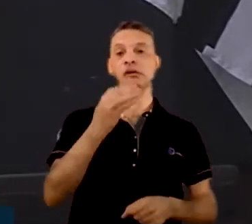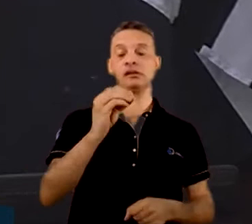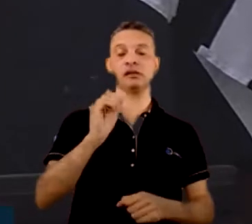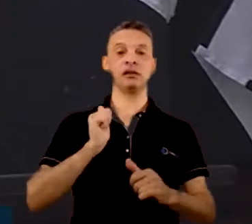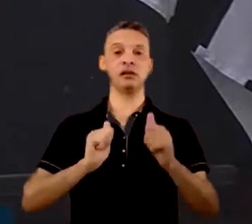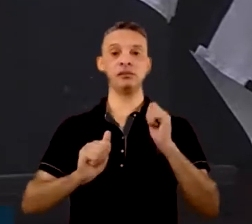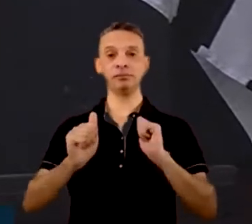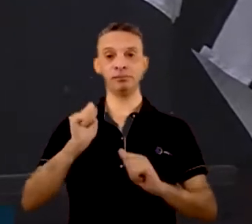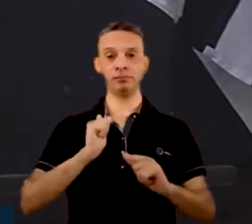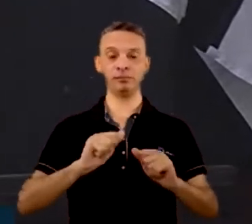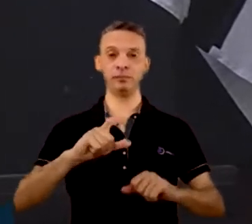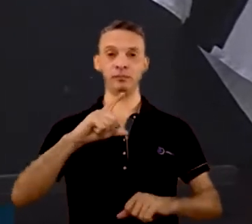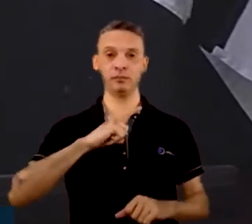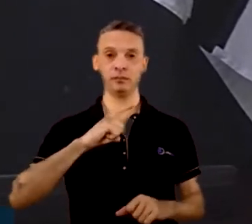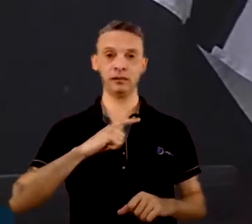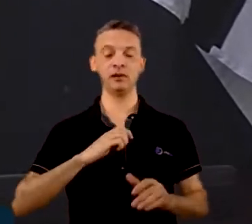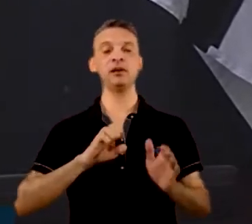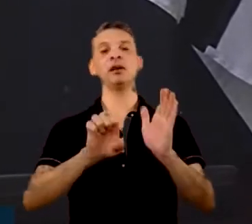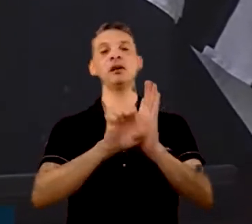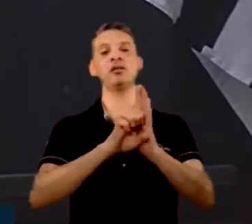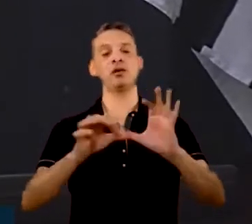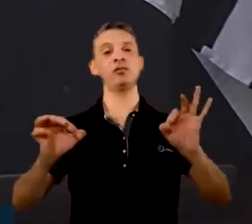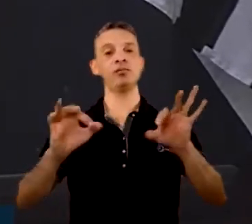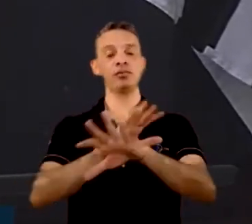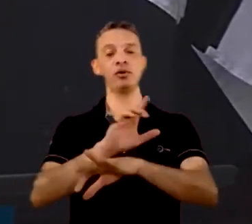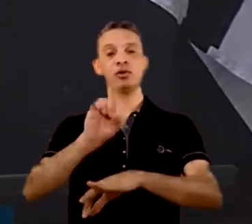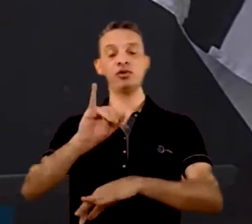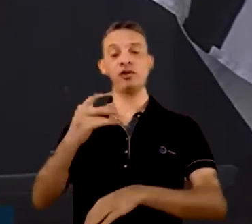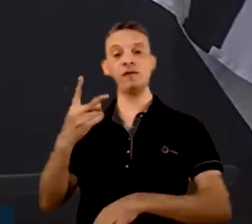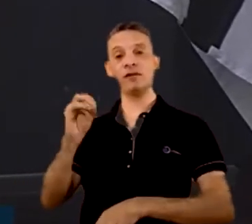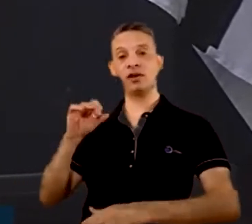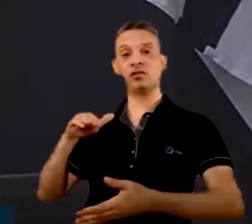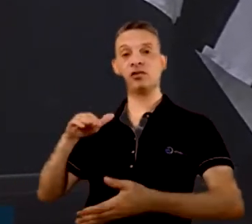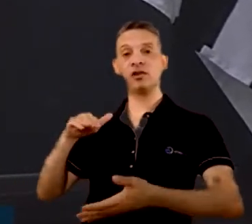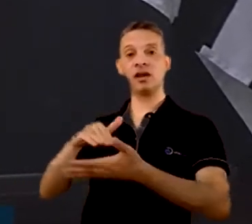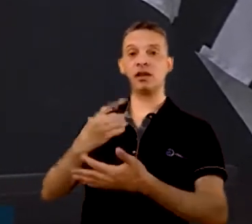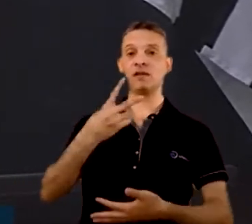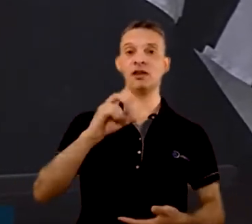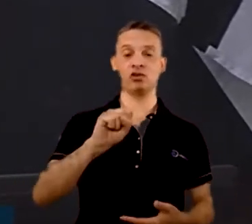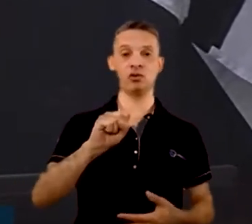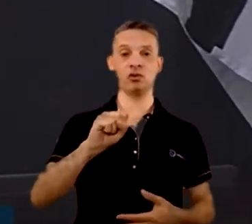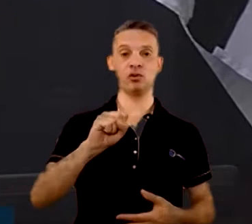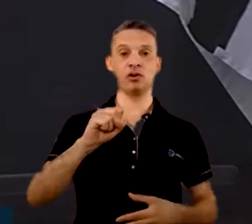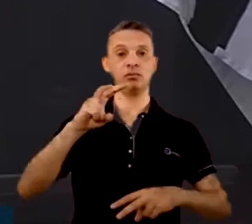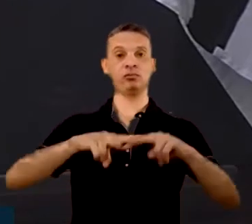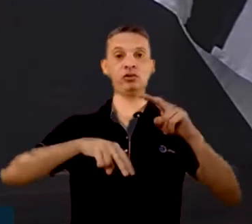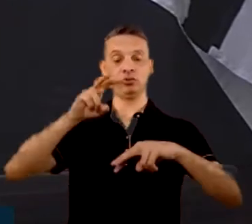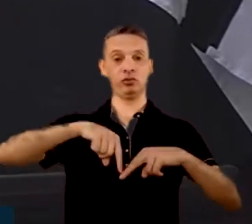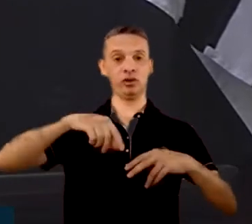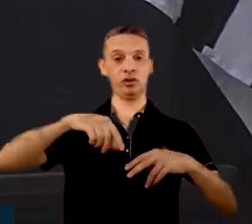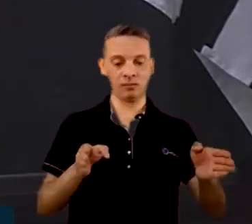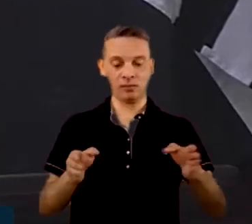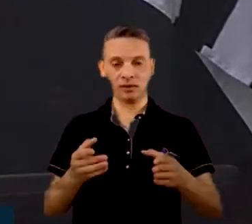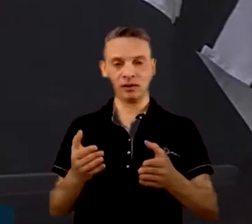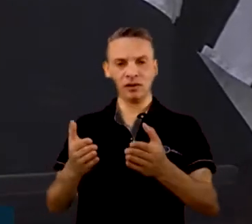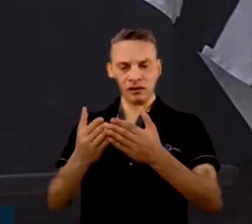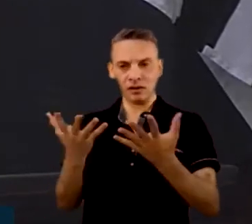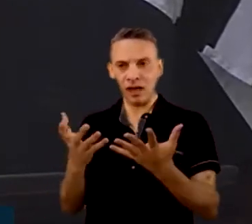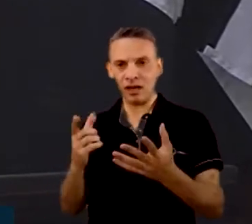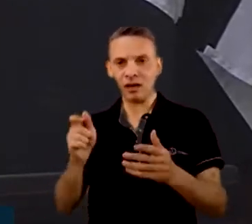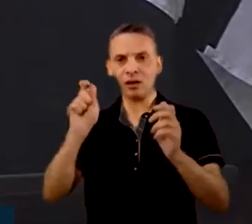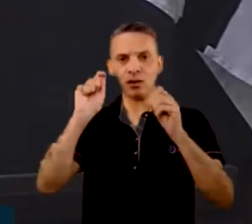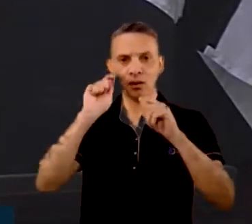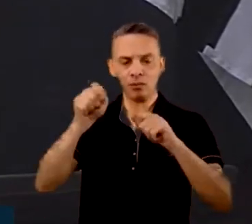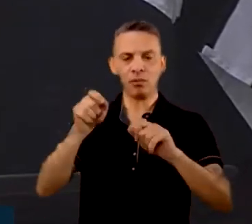o edital está aberto do dia 20 até o dia 28 desse mês. Então, pessoal interessado, faça as